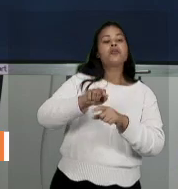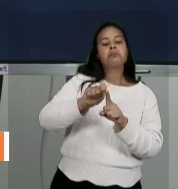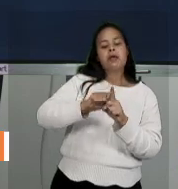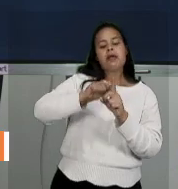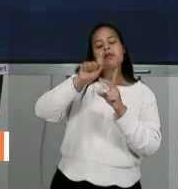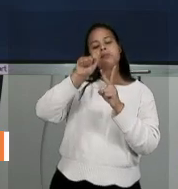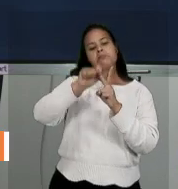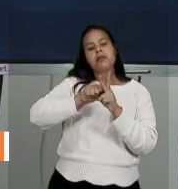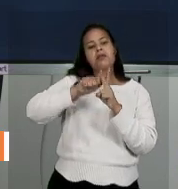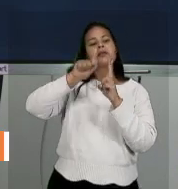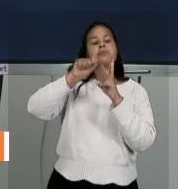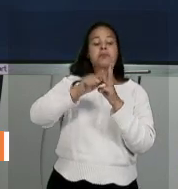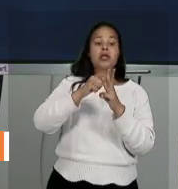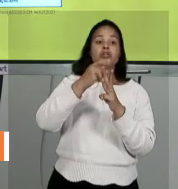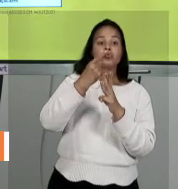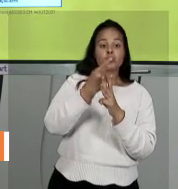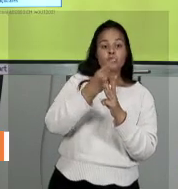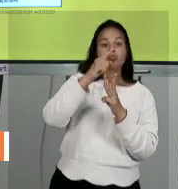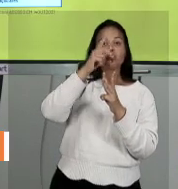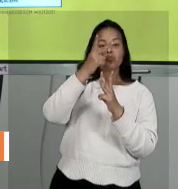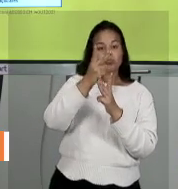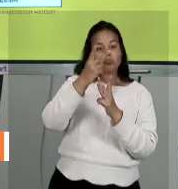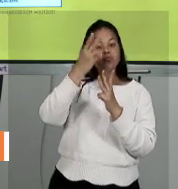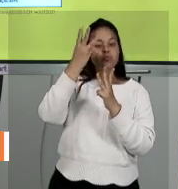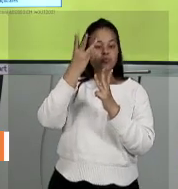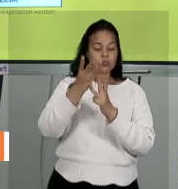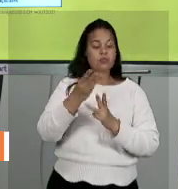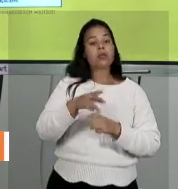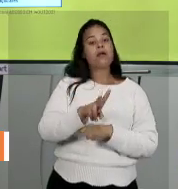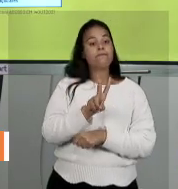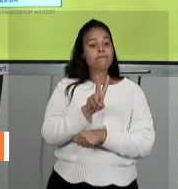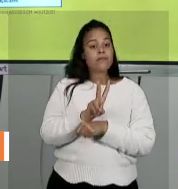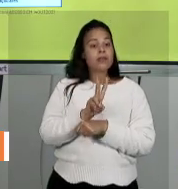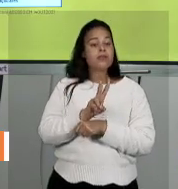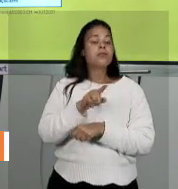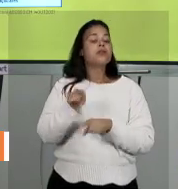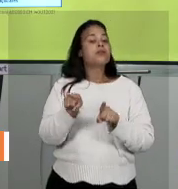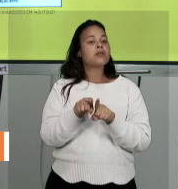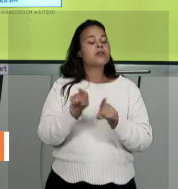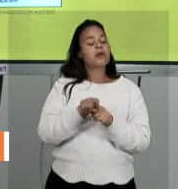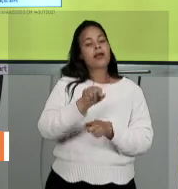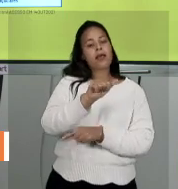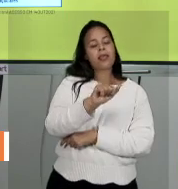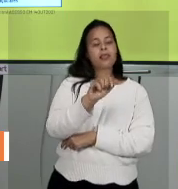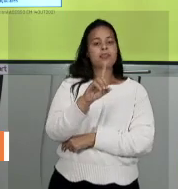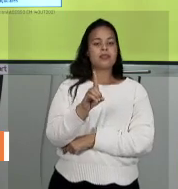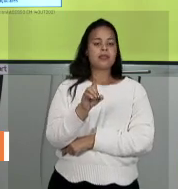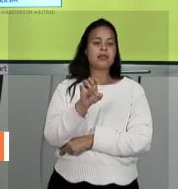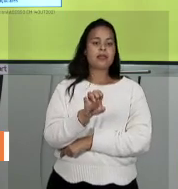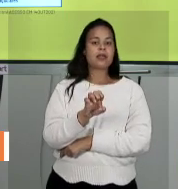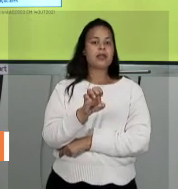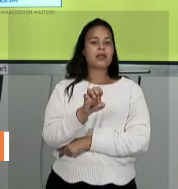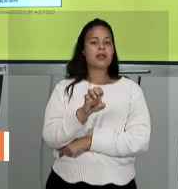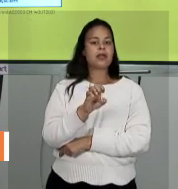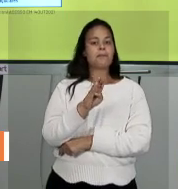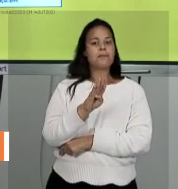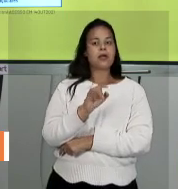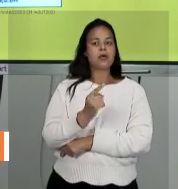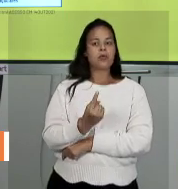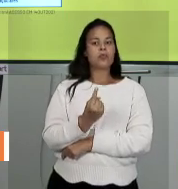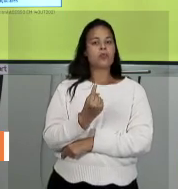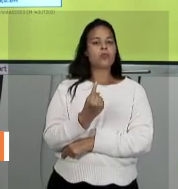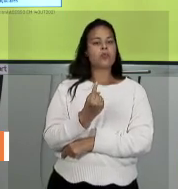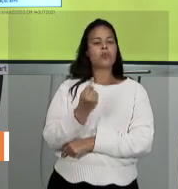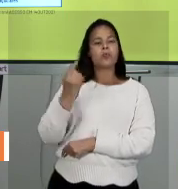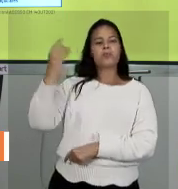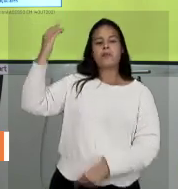Então, aqui a gente tem as vitaminas, que também, né? As vitaminas, vitamina A, D, E, K e B1, depois vocês vão